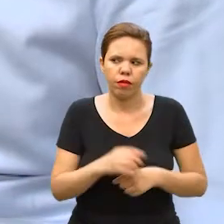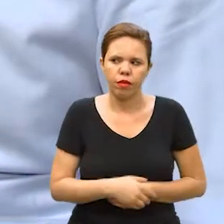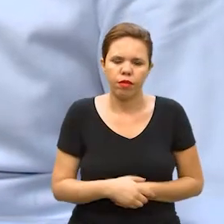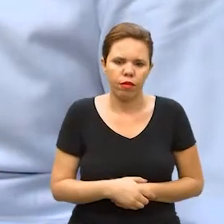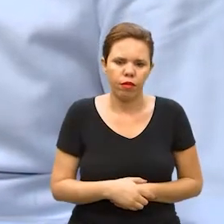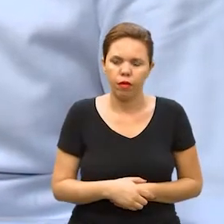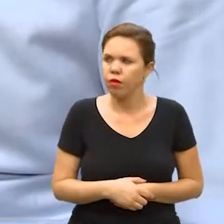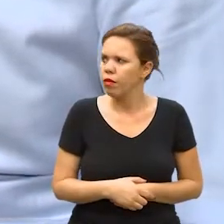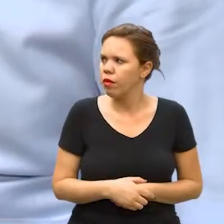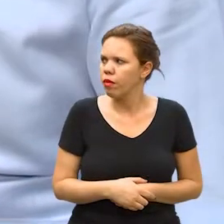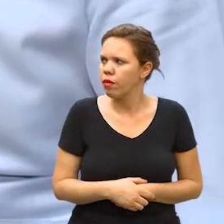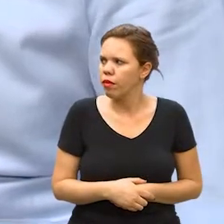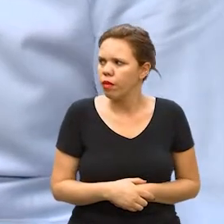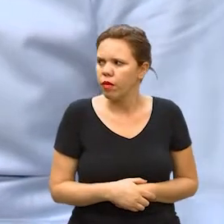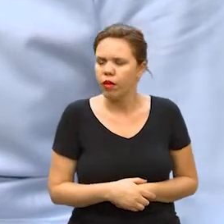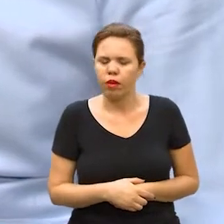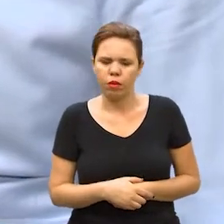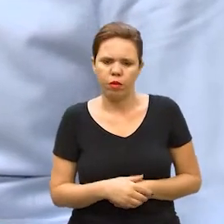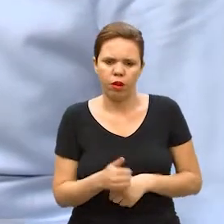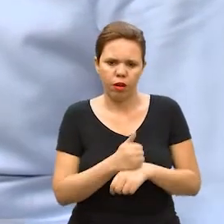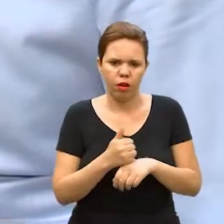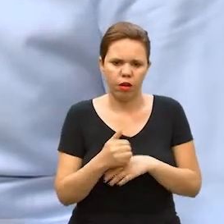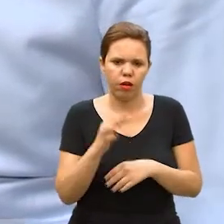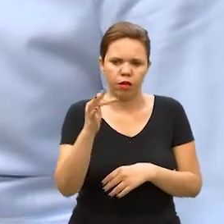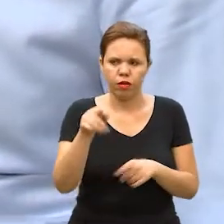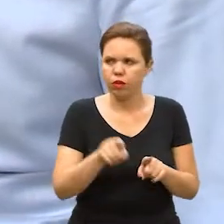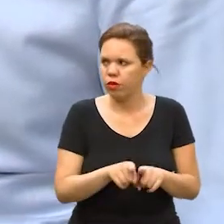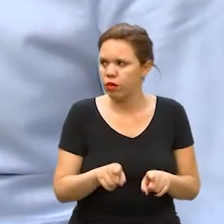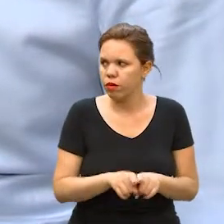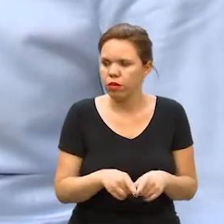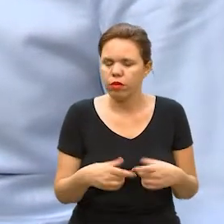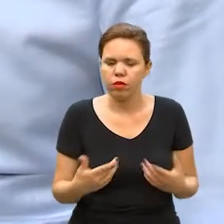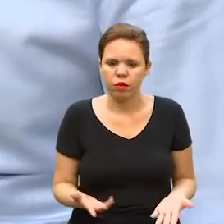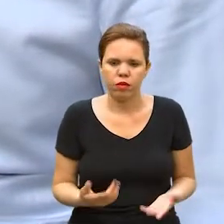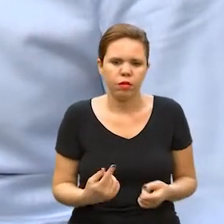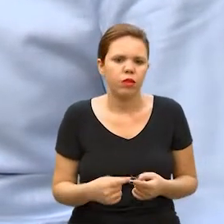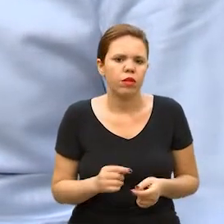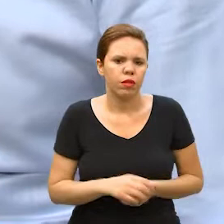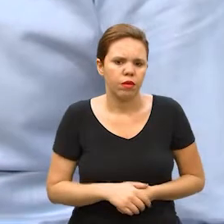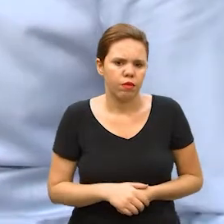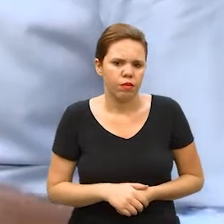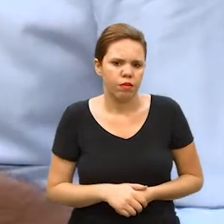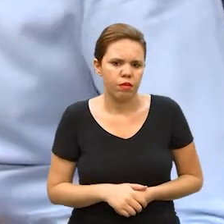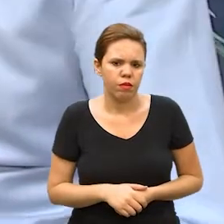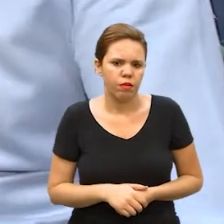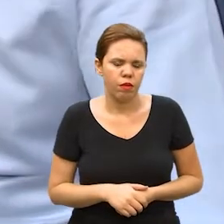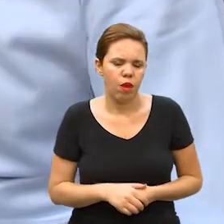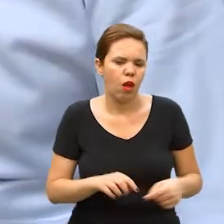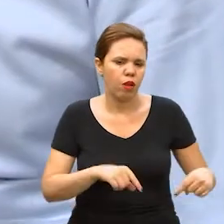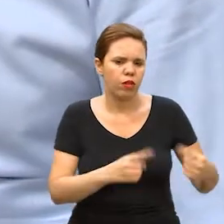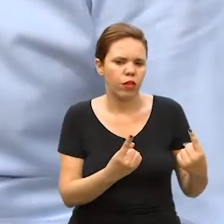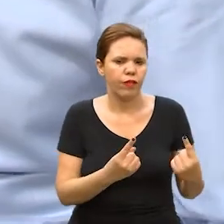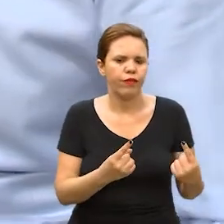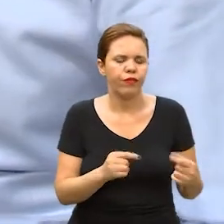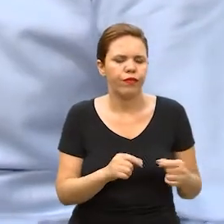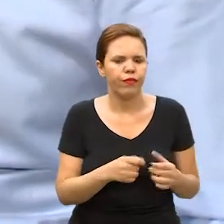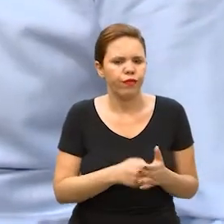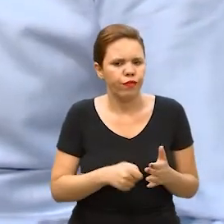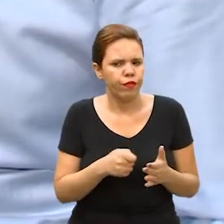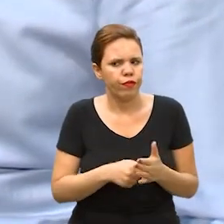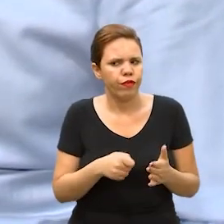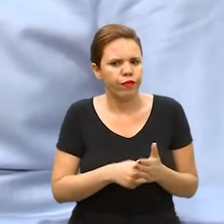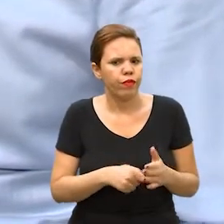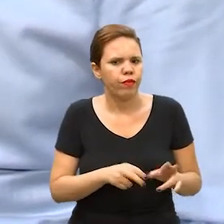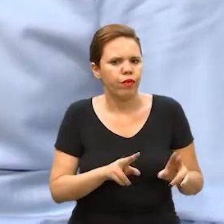né, para fins de carreira, do ponto de vista de carreira, porque o tipo de desafio ele